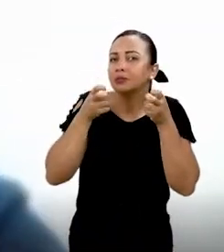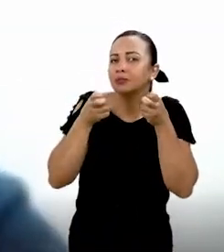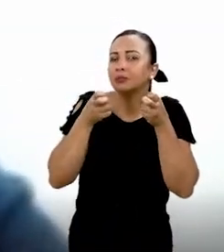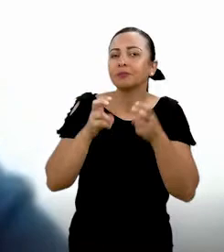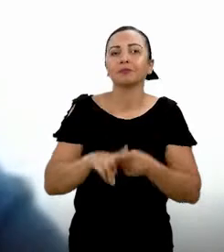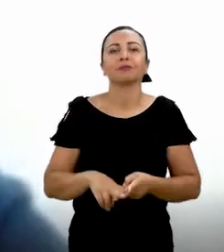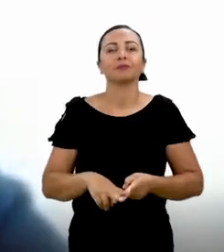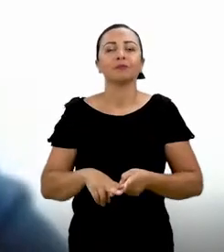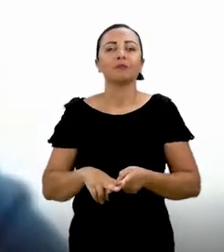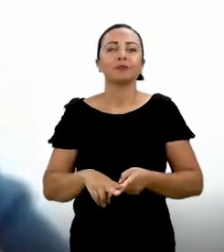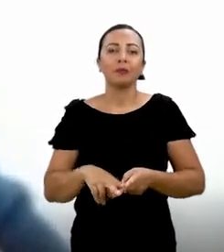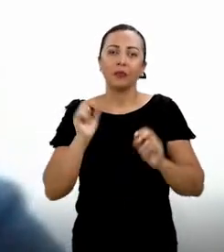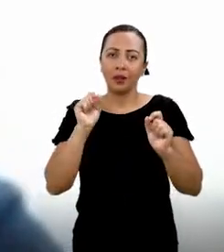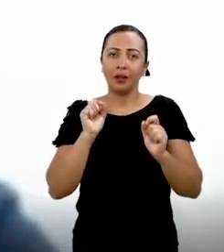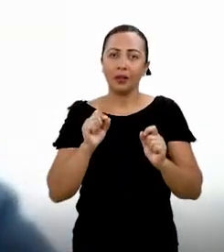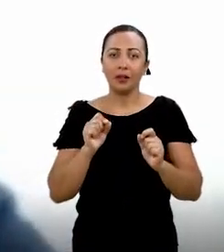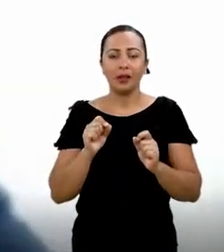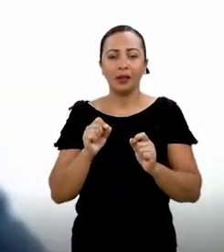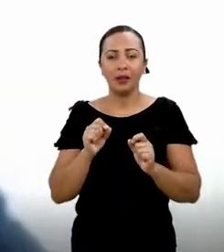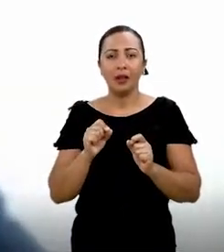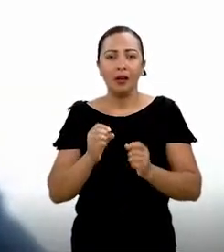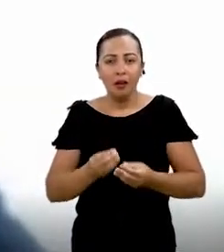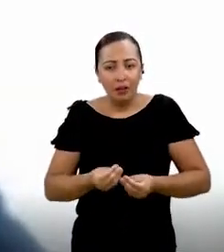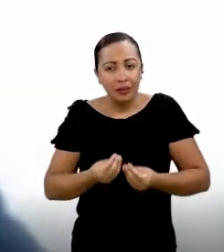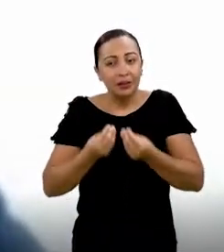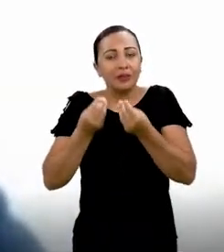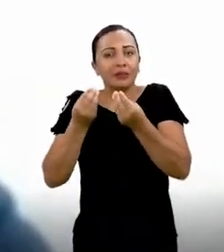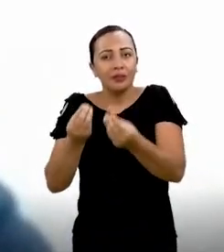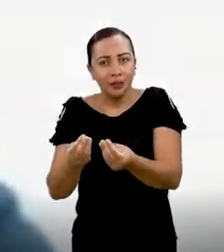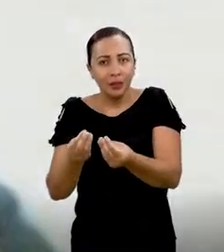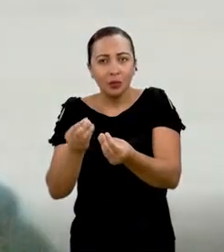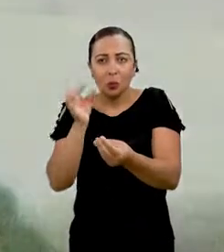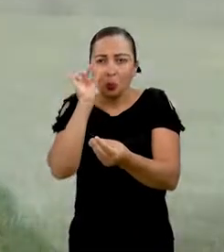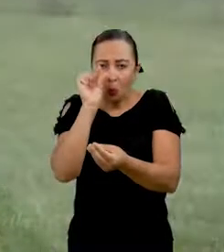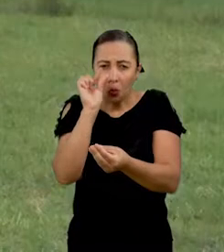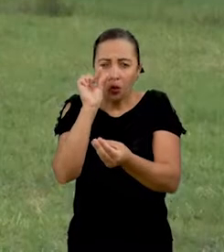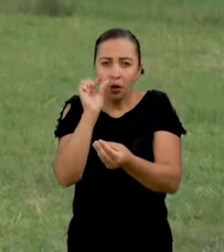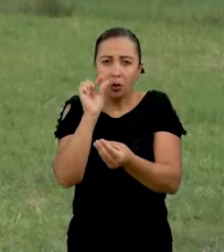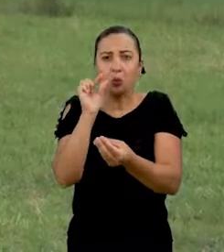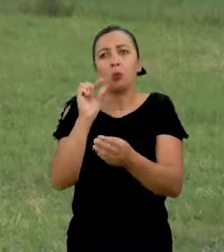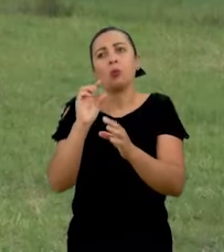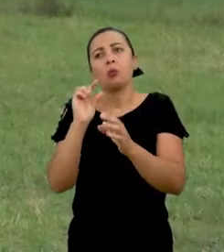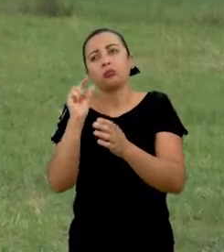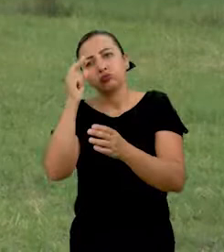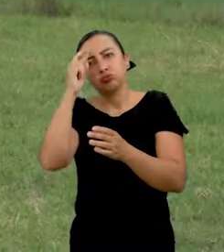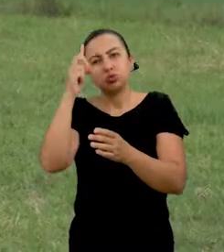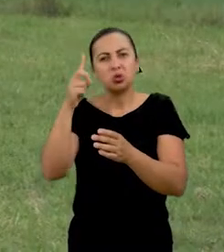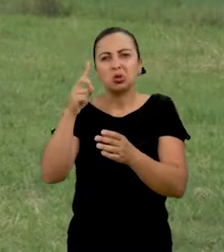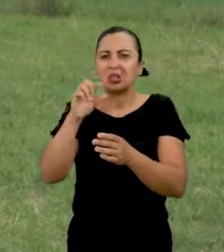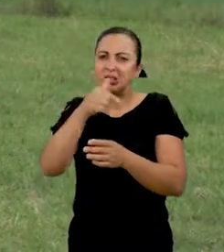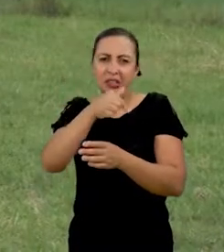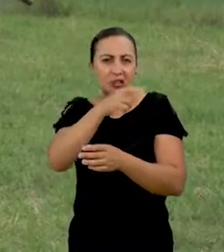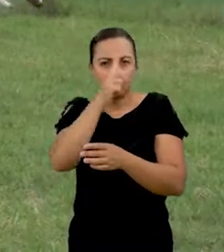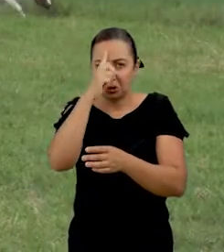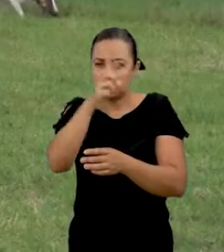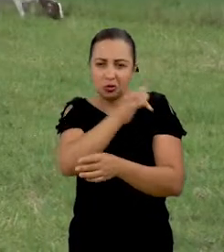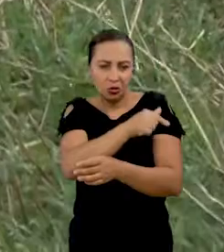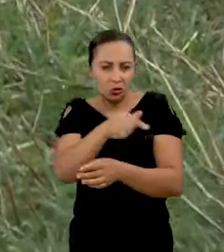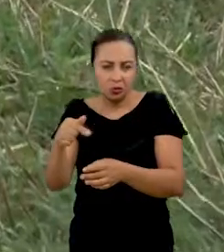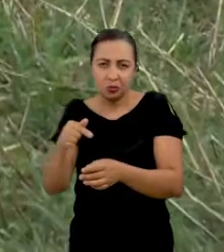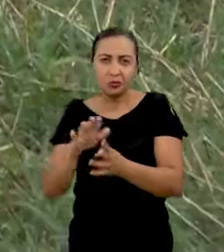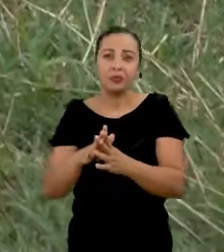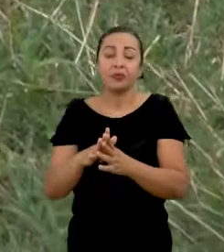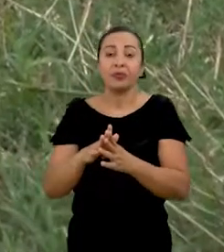Que doses sequenciais, por exemplo, doses semanais, nos mostraram que